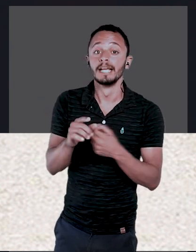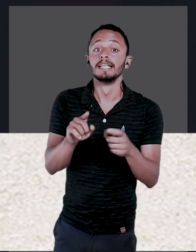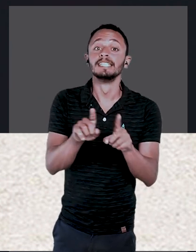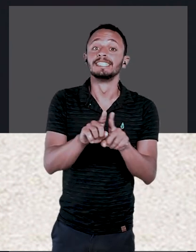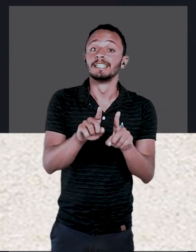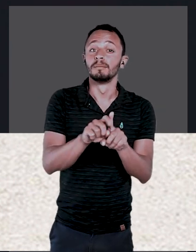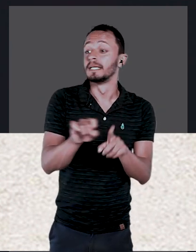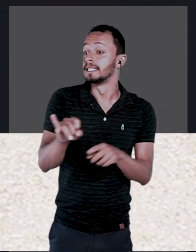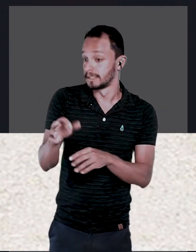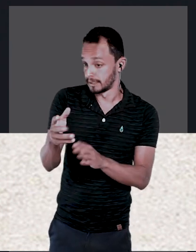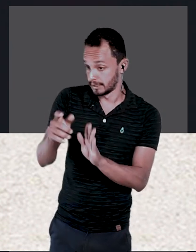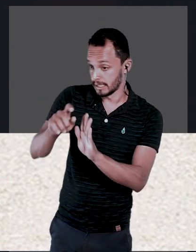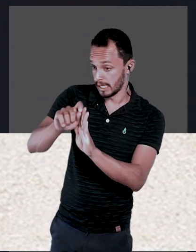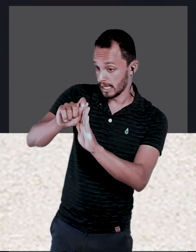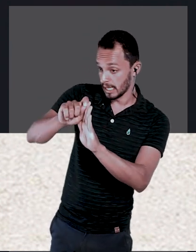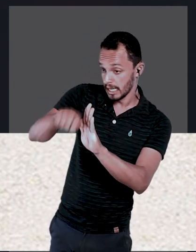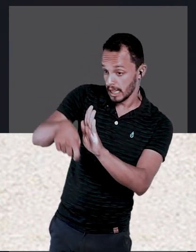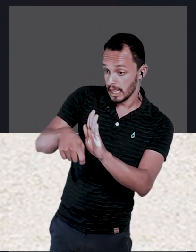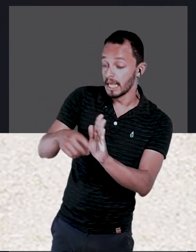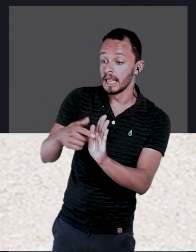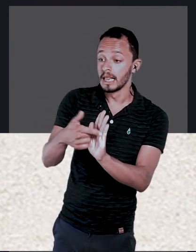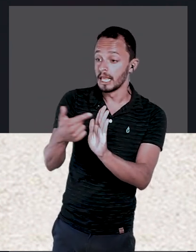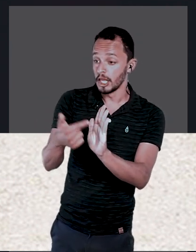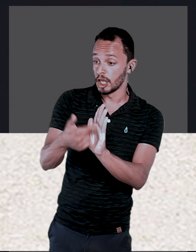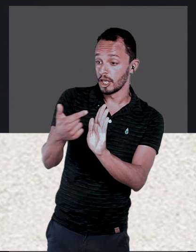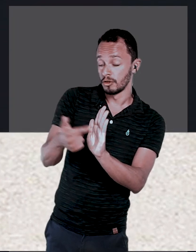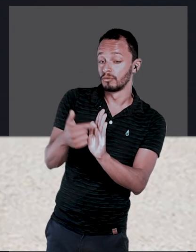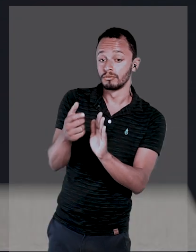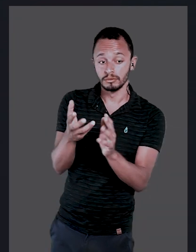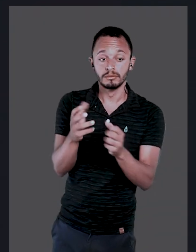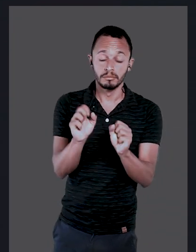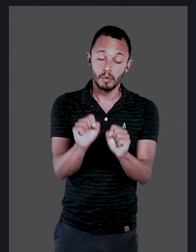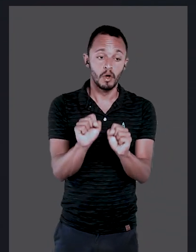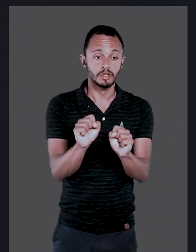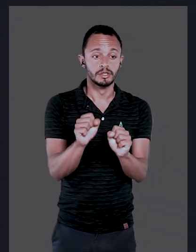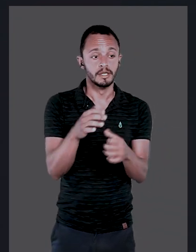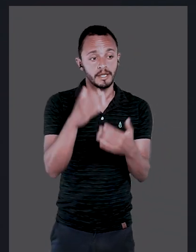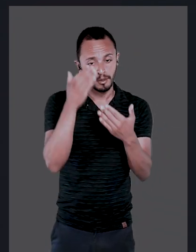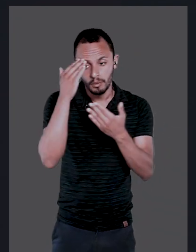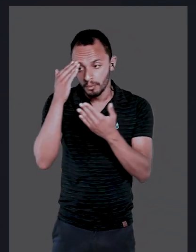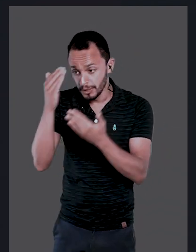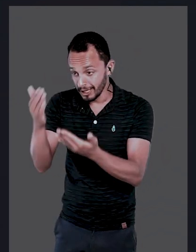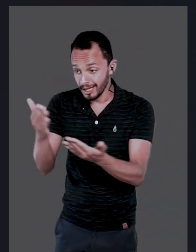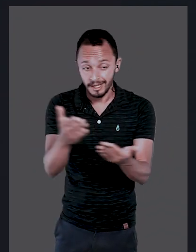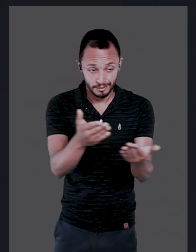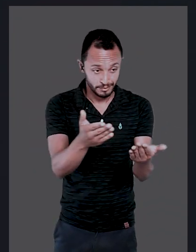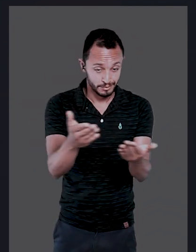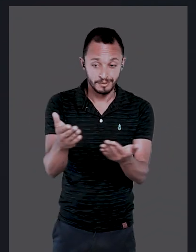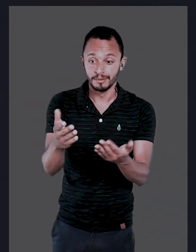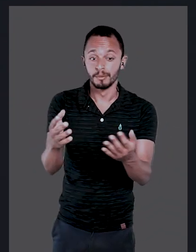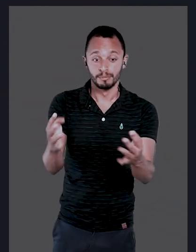estão. E vou estar aí alguns a assinar os vossos livros, se quiserem que eu assine livros.